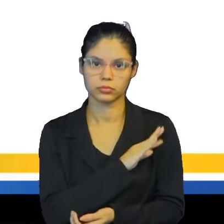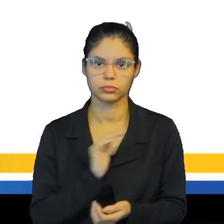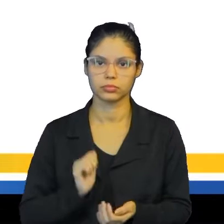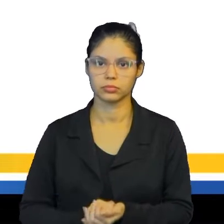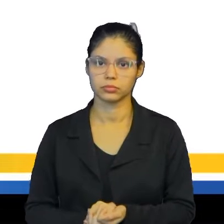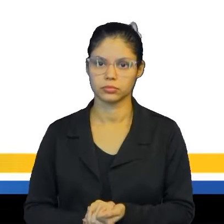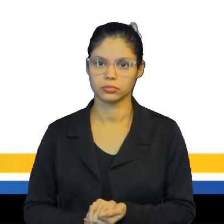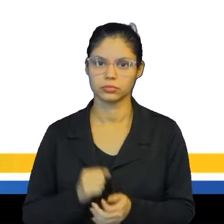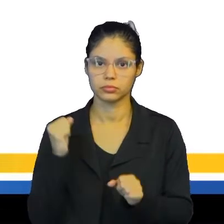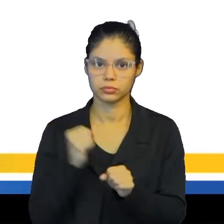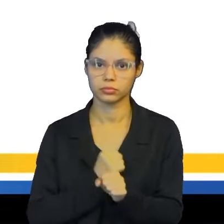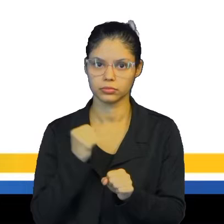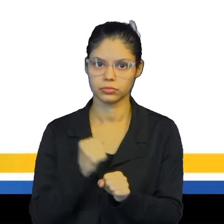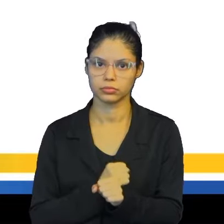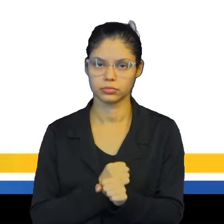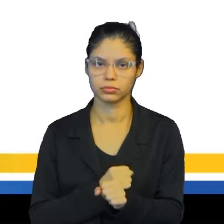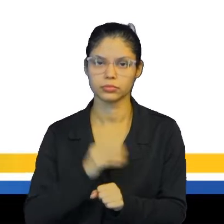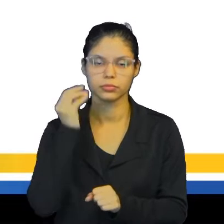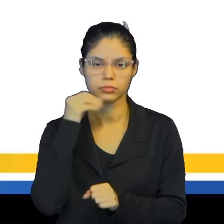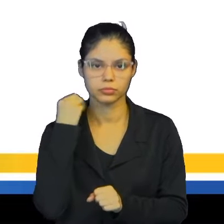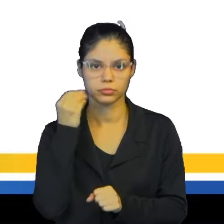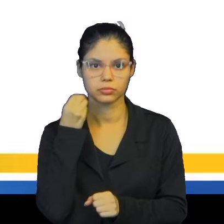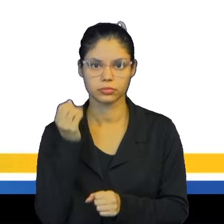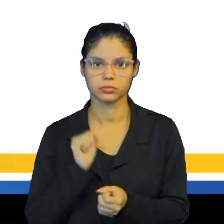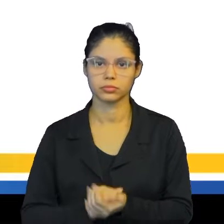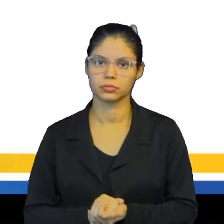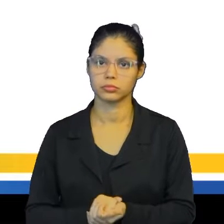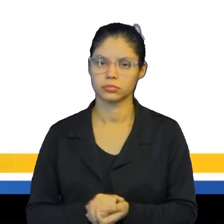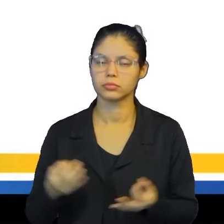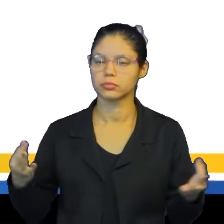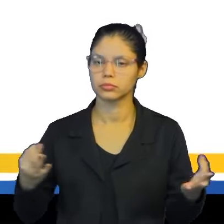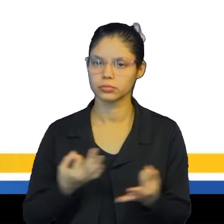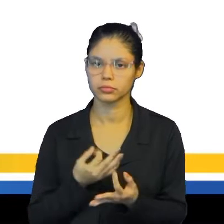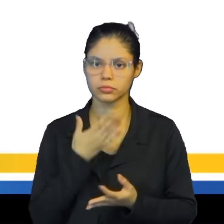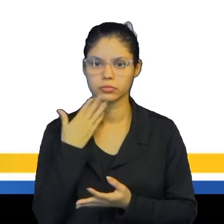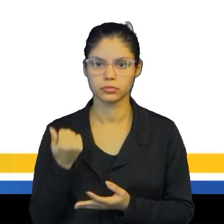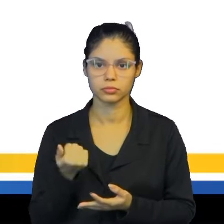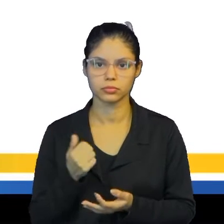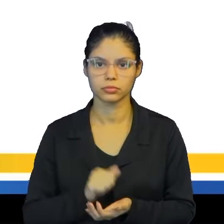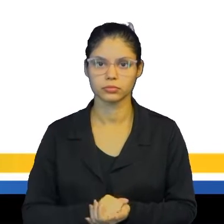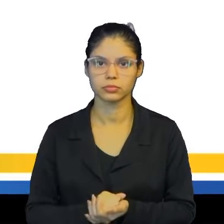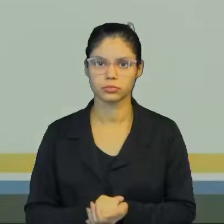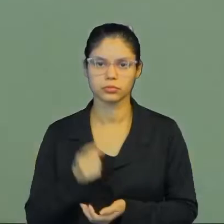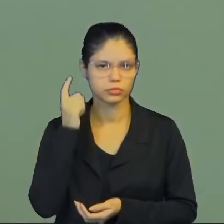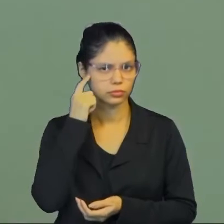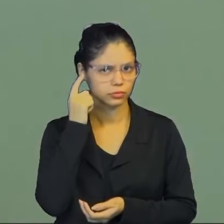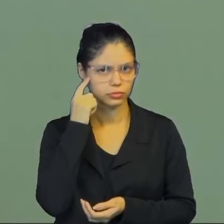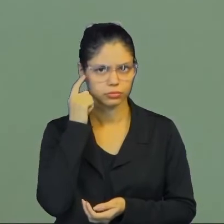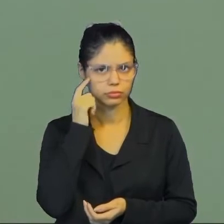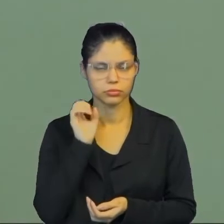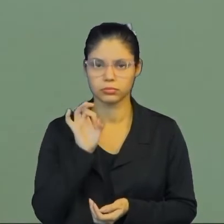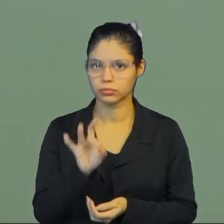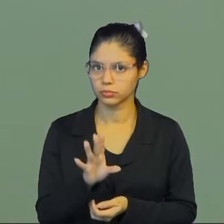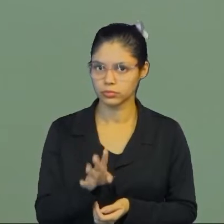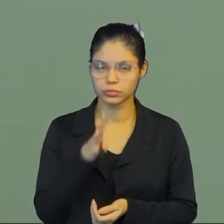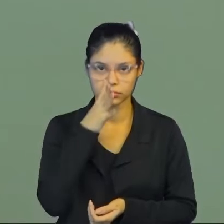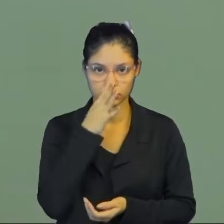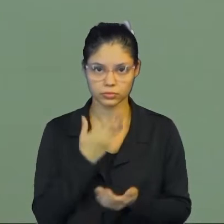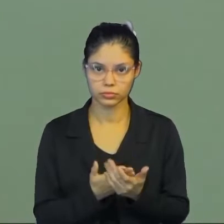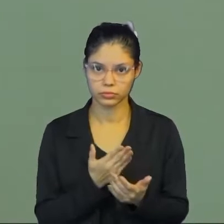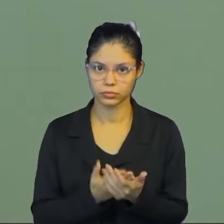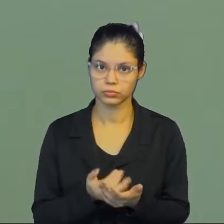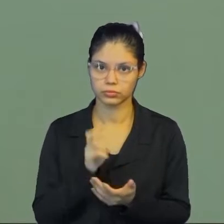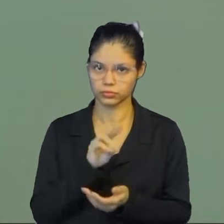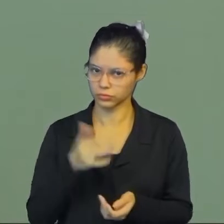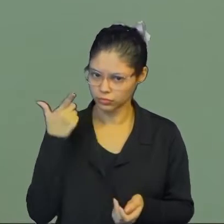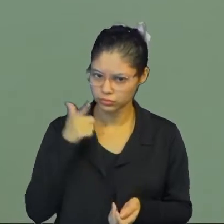técnica e, por vezes, exige anos de experiência para aperfeiçoamento, tá? Então, não pense que só assistindo essa aula você